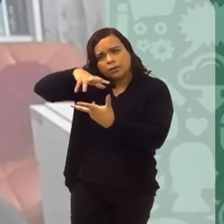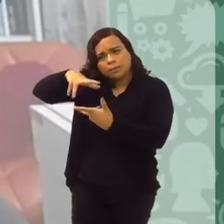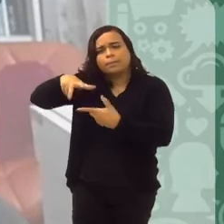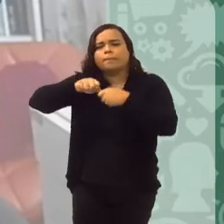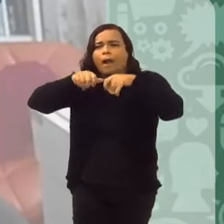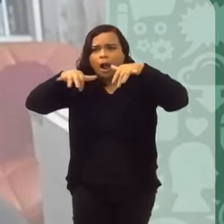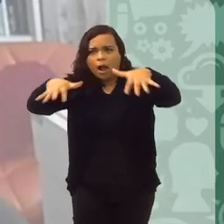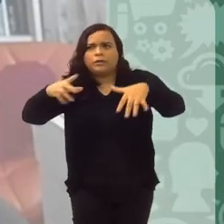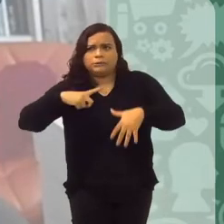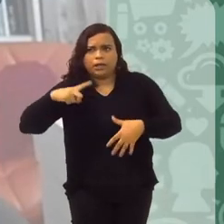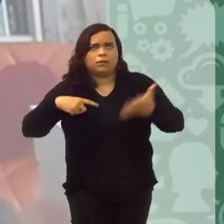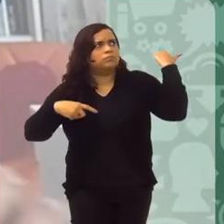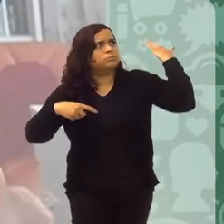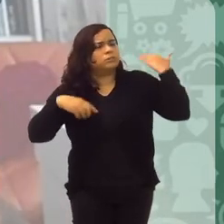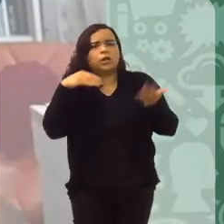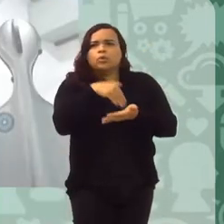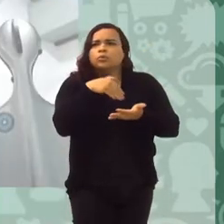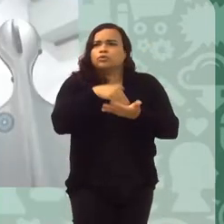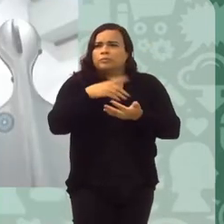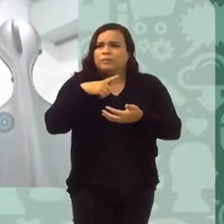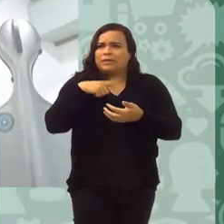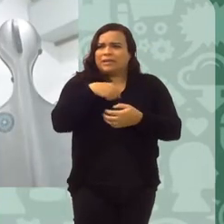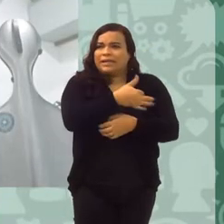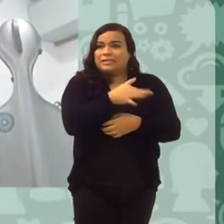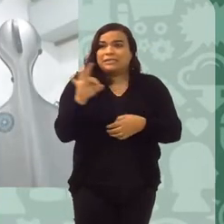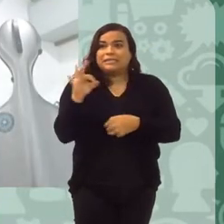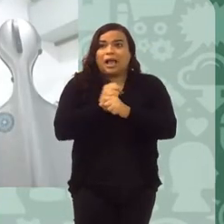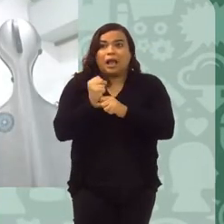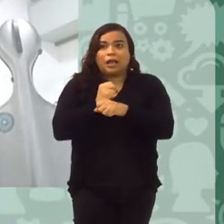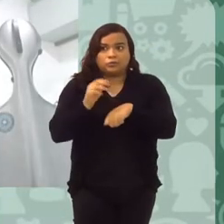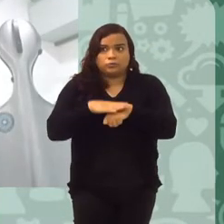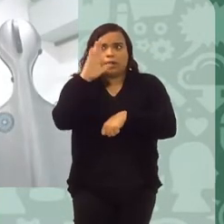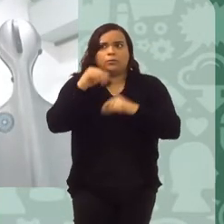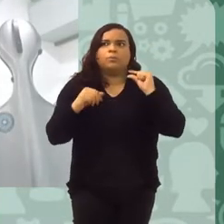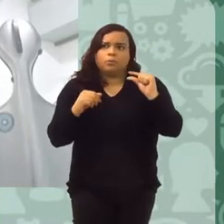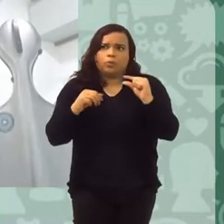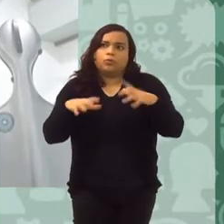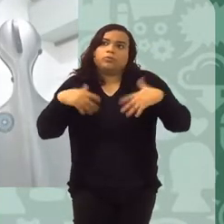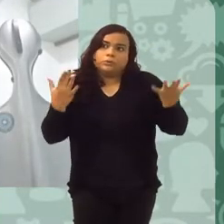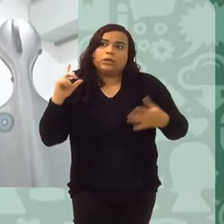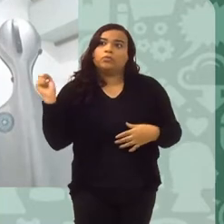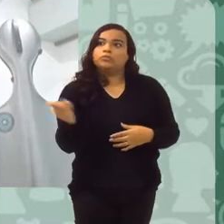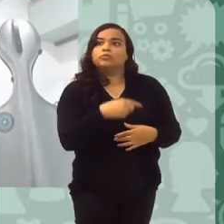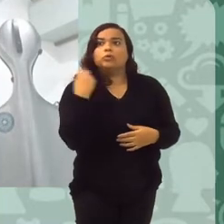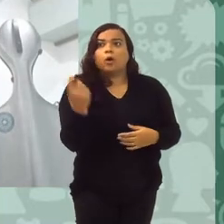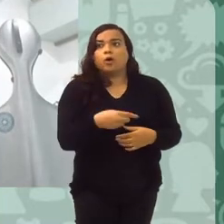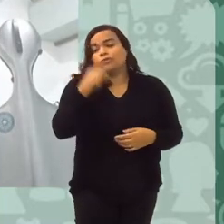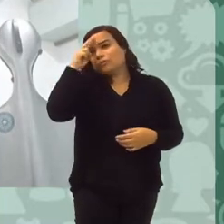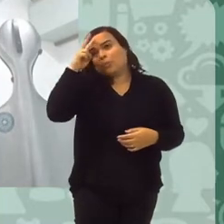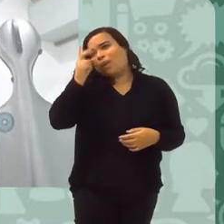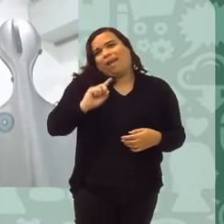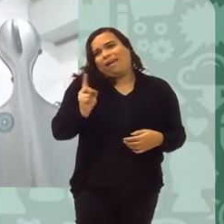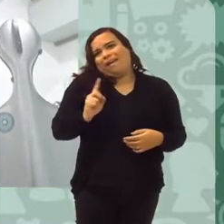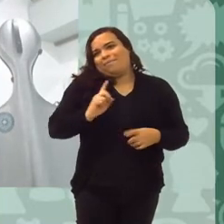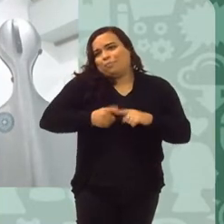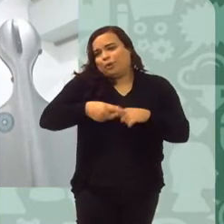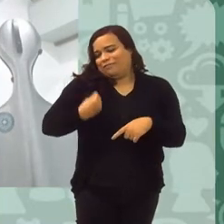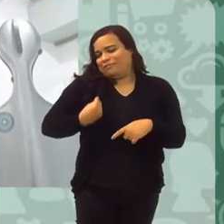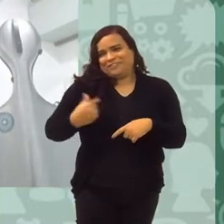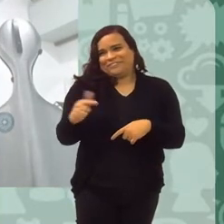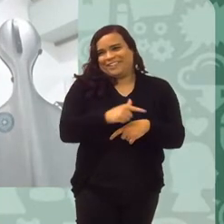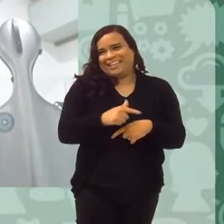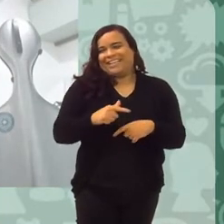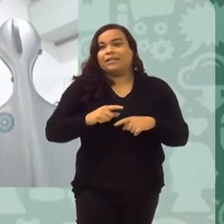primeira pandemia que o mundo passa. A última tem um pouco mais de 100 anos. Então, nós, obviamente, não temos memória